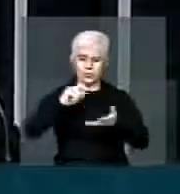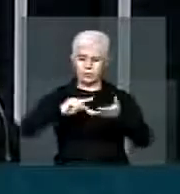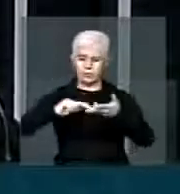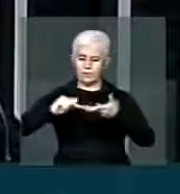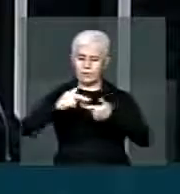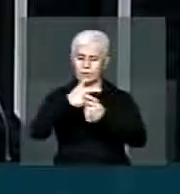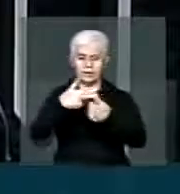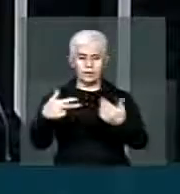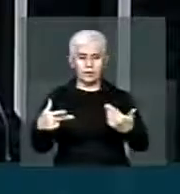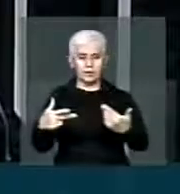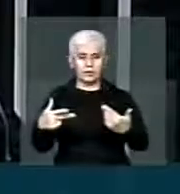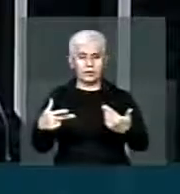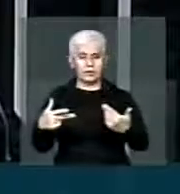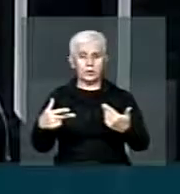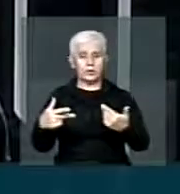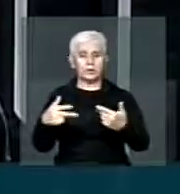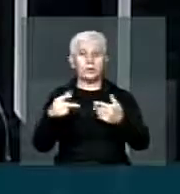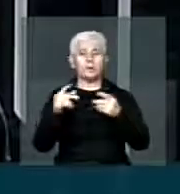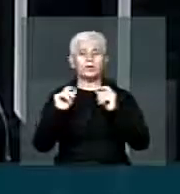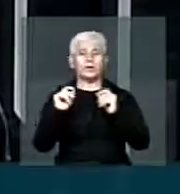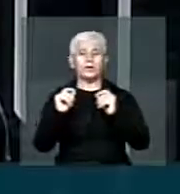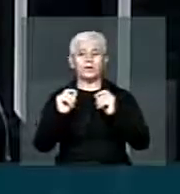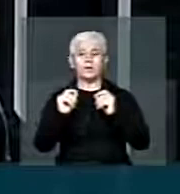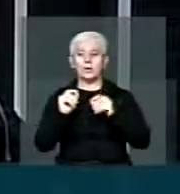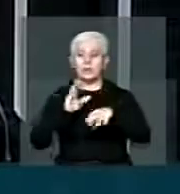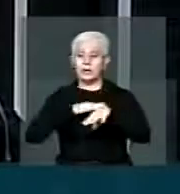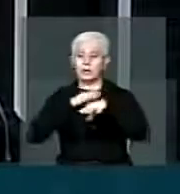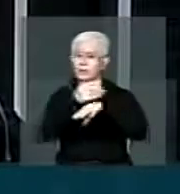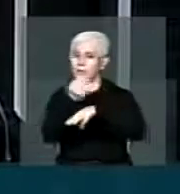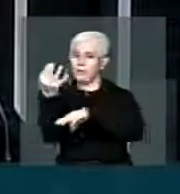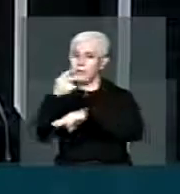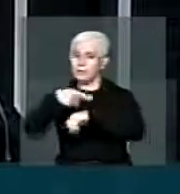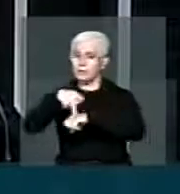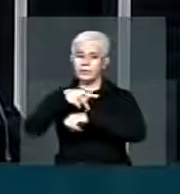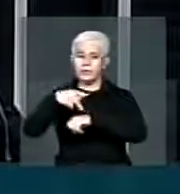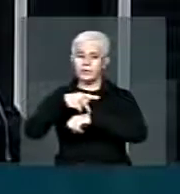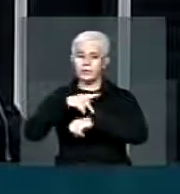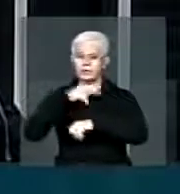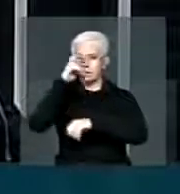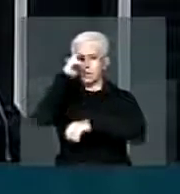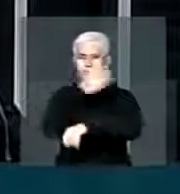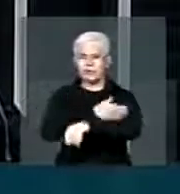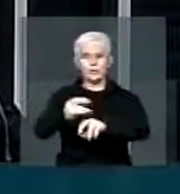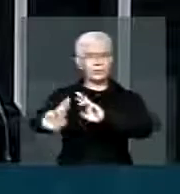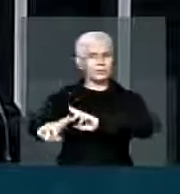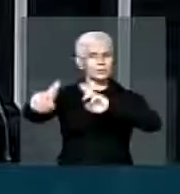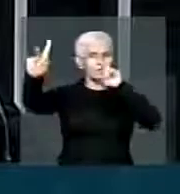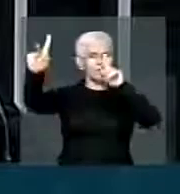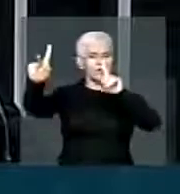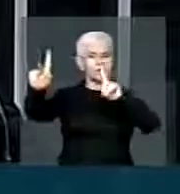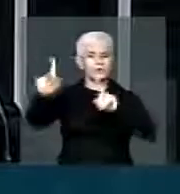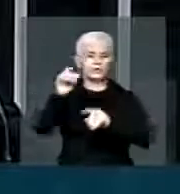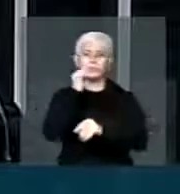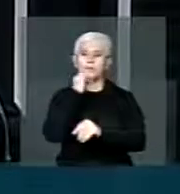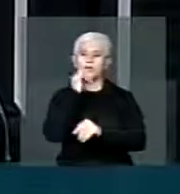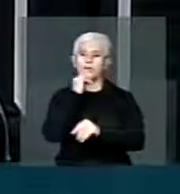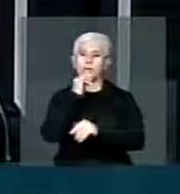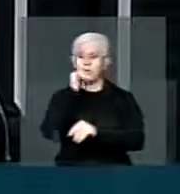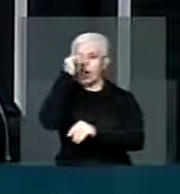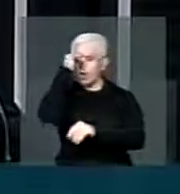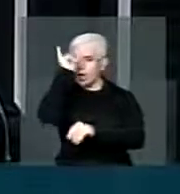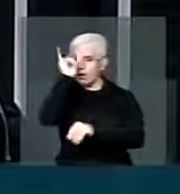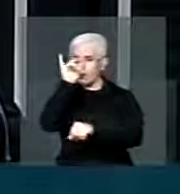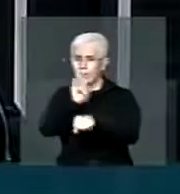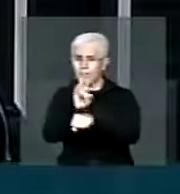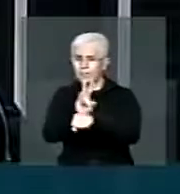que, inclusive, nesses países existam uma cultura distinta da nossa no que diz respeito à prevenção